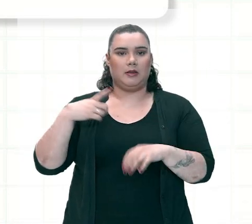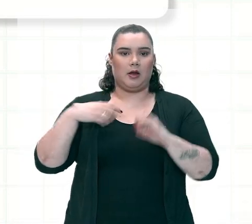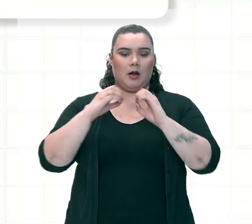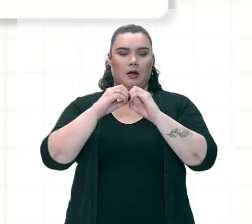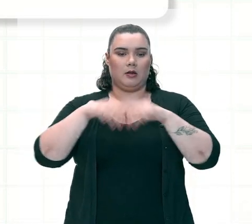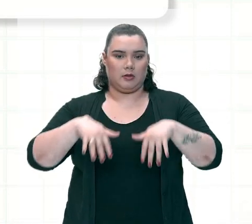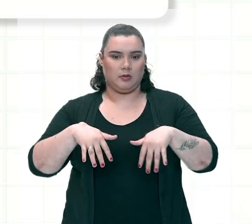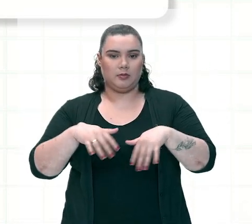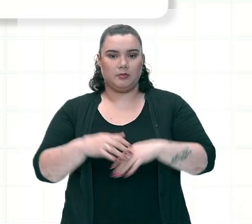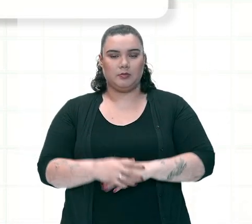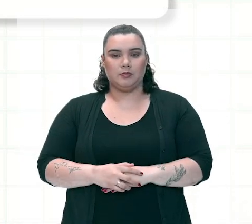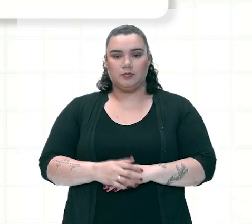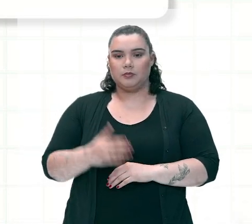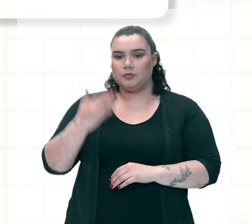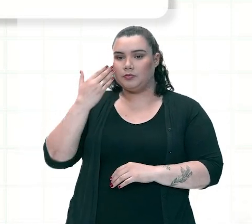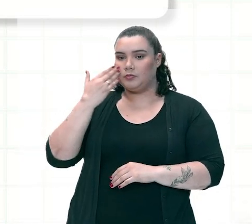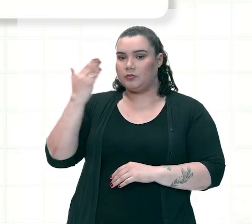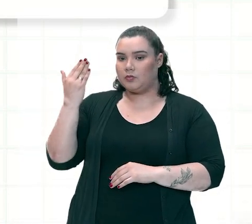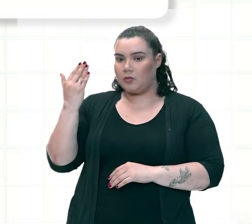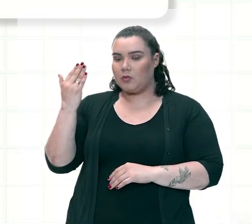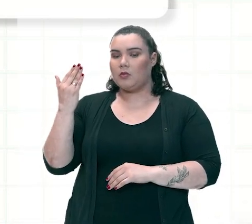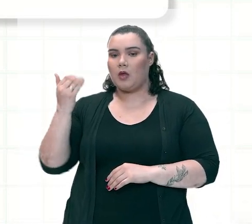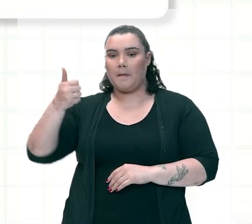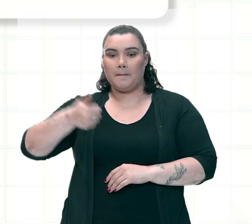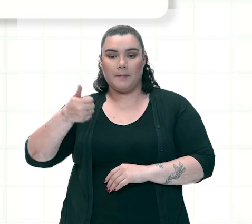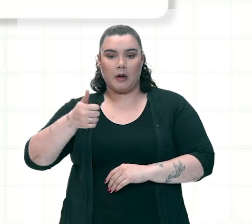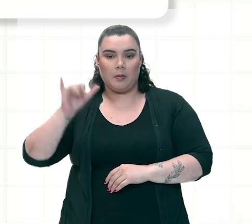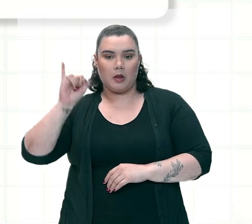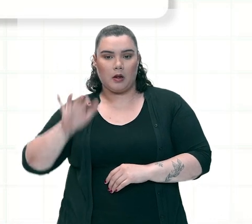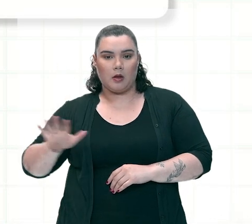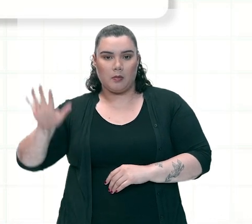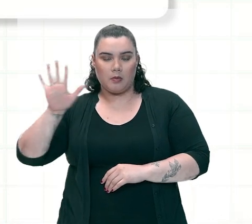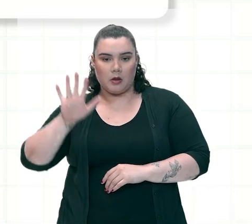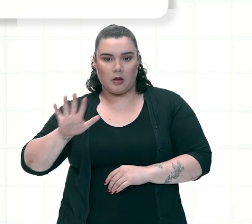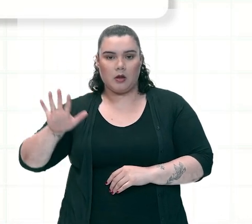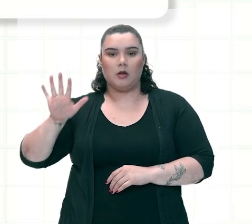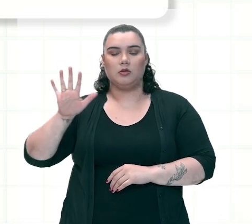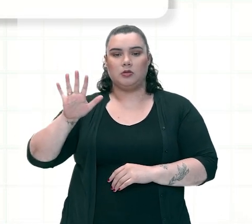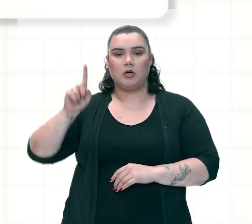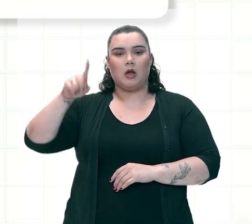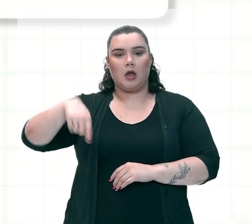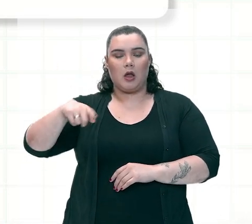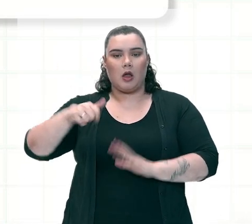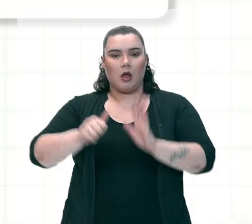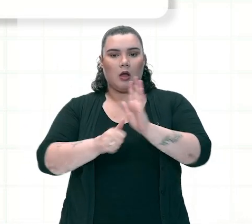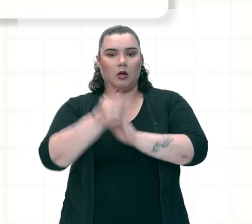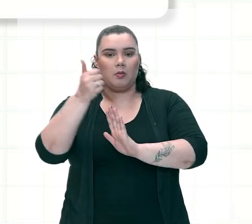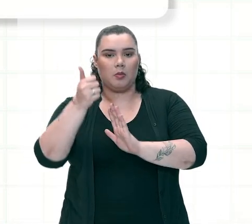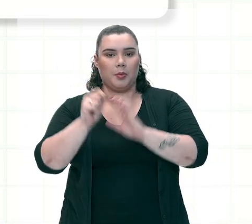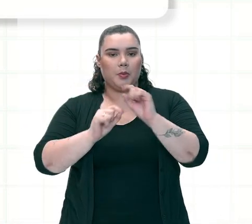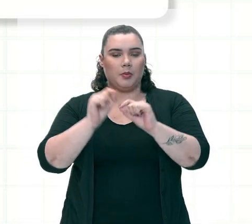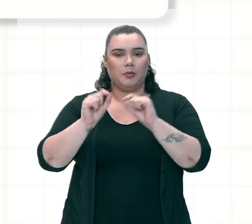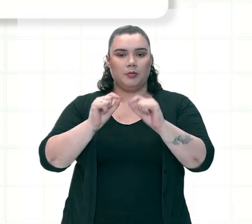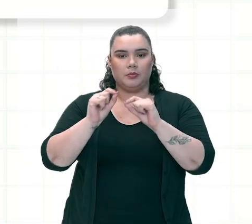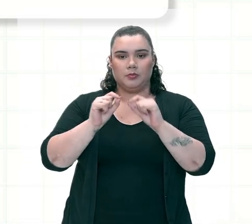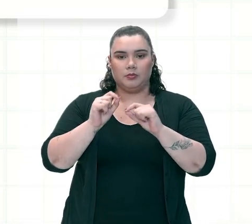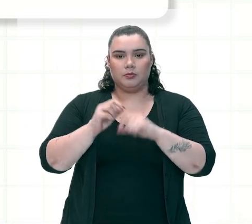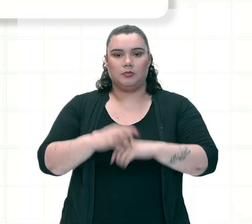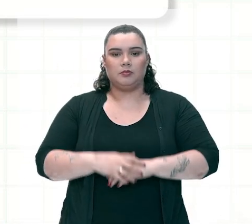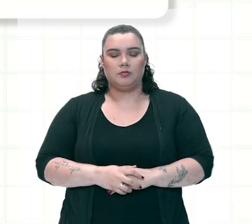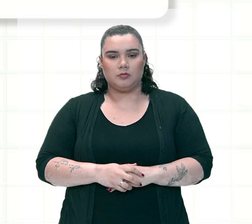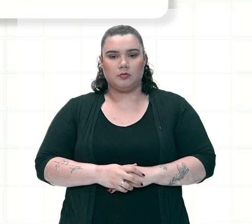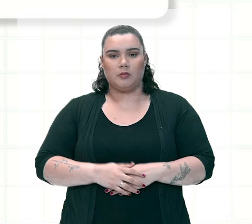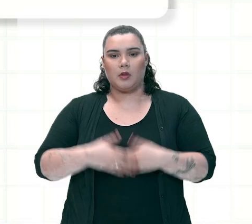imagem de uma glândula exócrina. Nessa parte aqui da nossa imagem, você visualiza aqui essa glândula, né? E o que está acontecendo? Ela